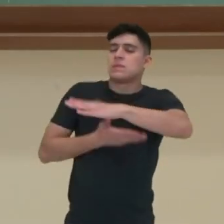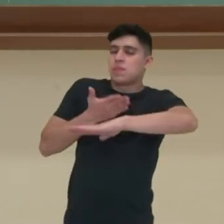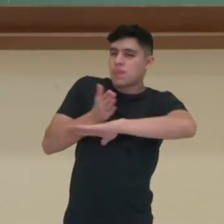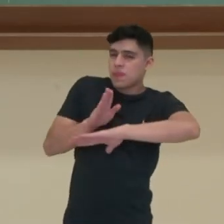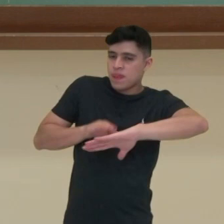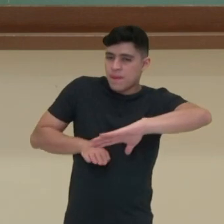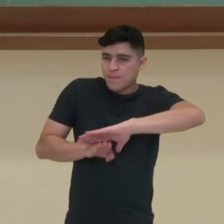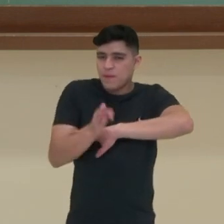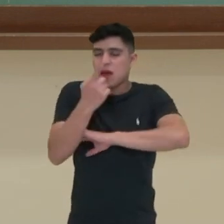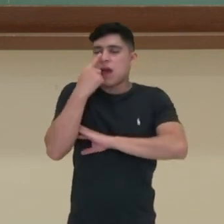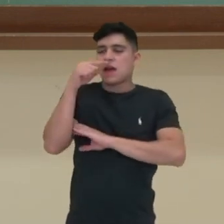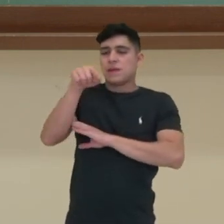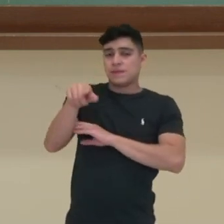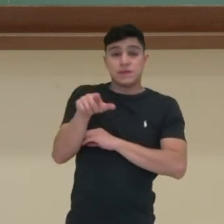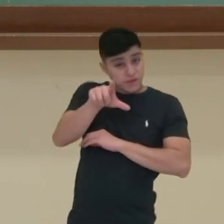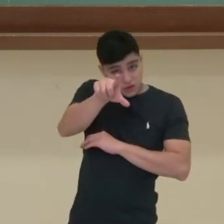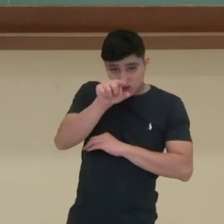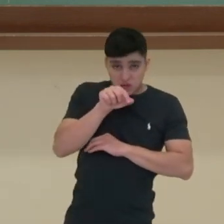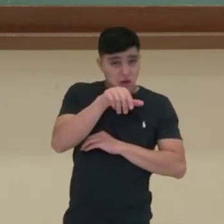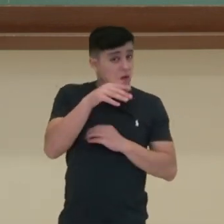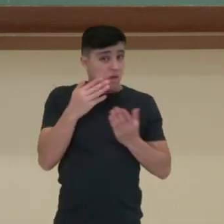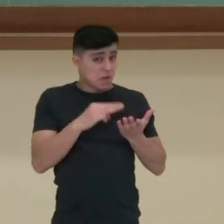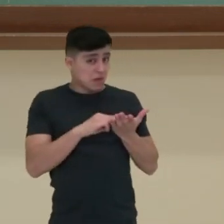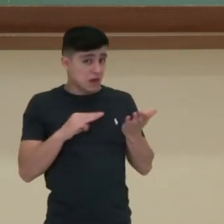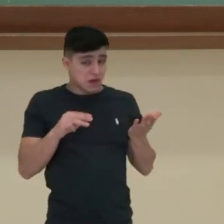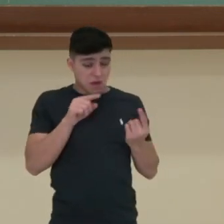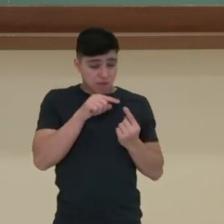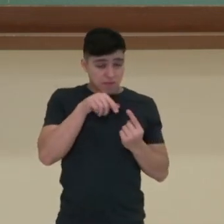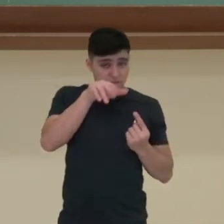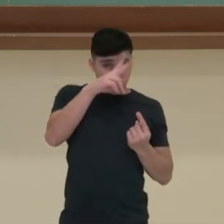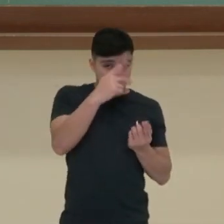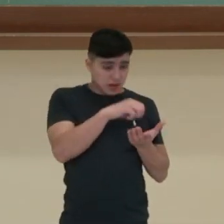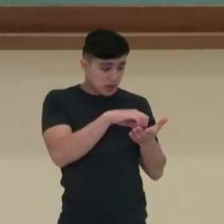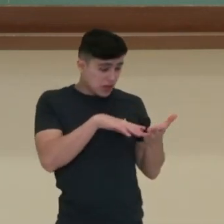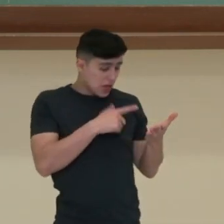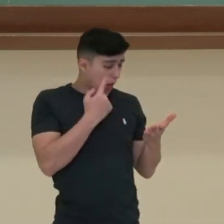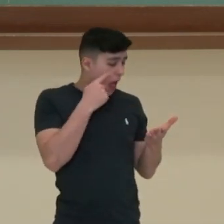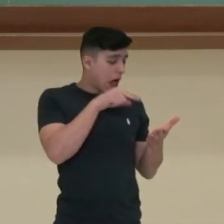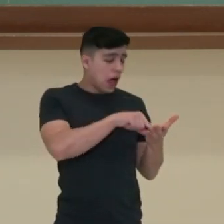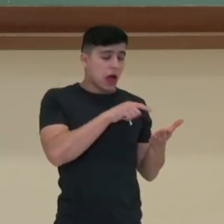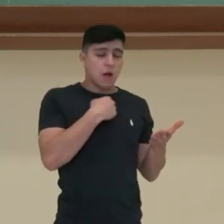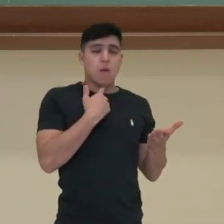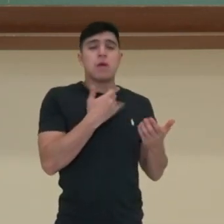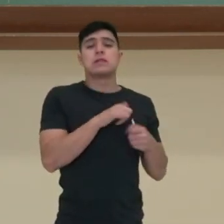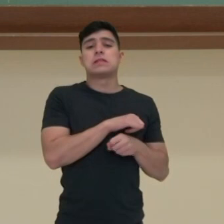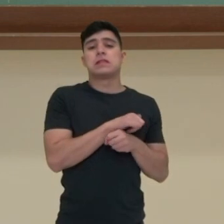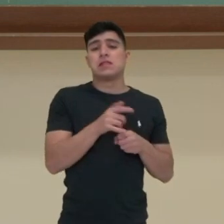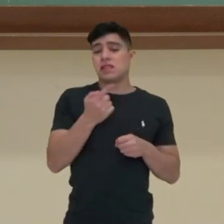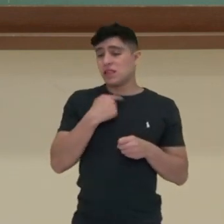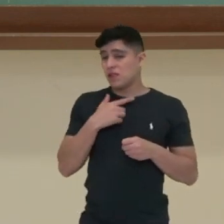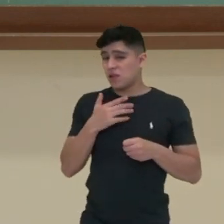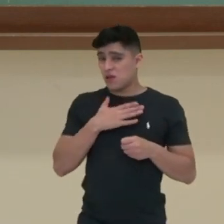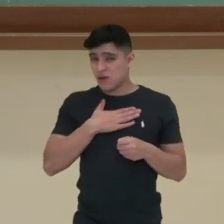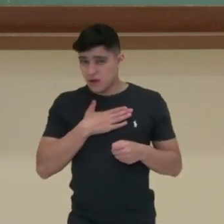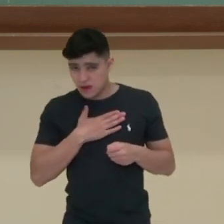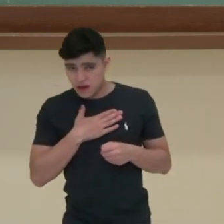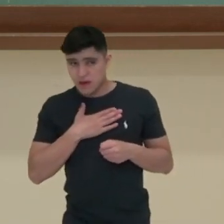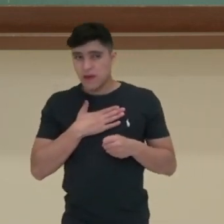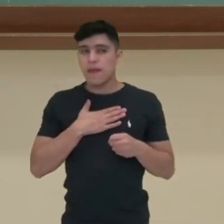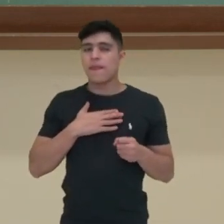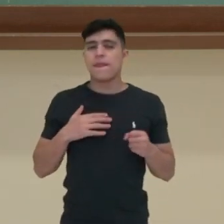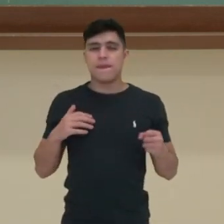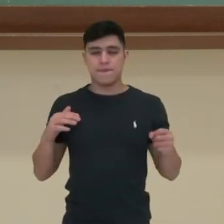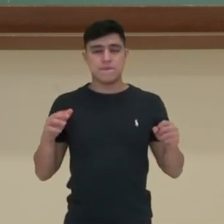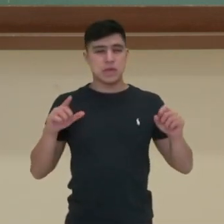você, estudante, selecionar o método que mais se adapta para a solução desses problemas. Eu, pessoalmente, gosto daquele do Punnett maior,